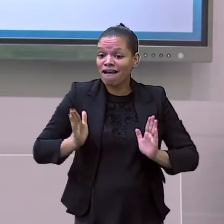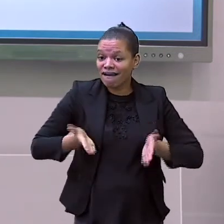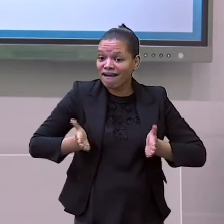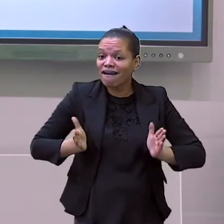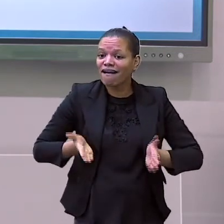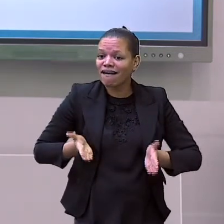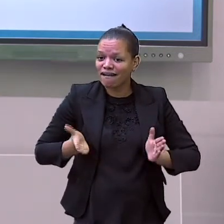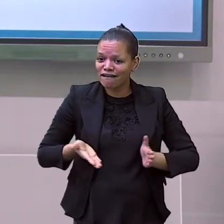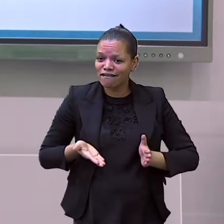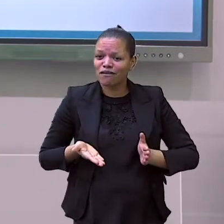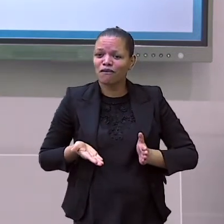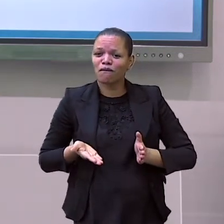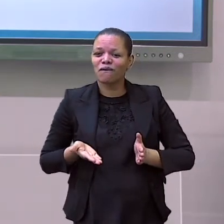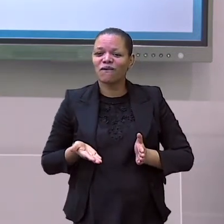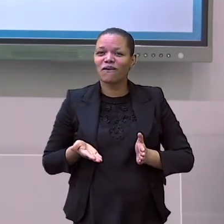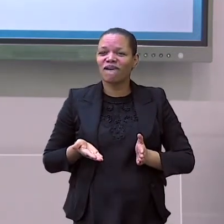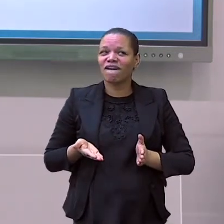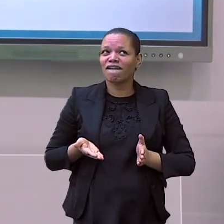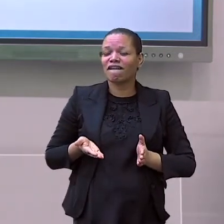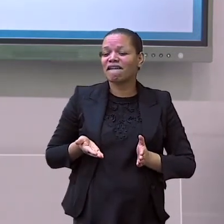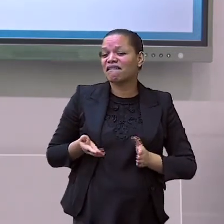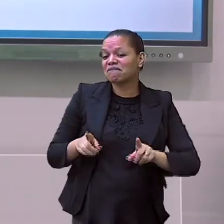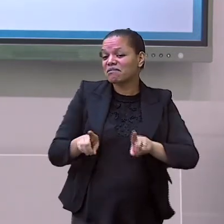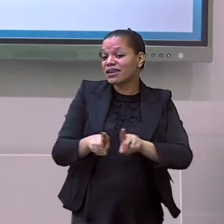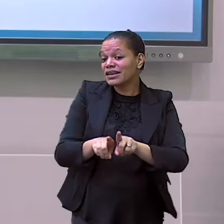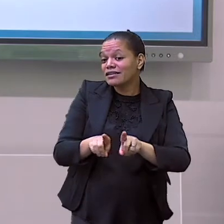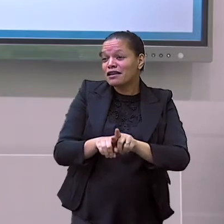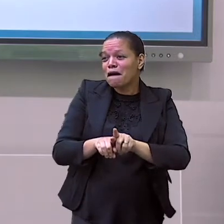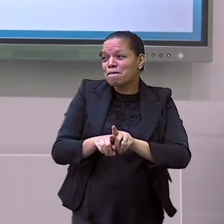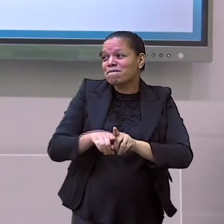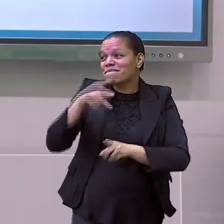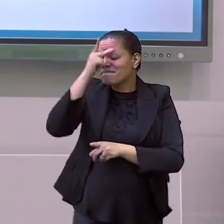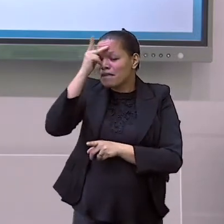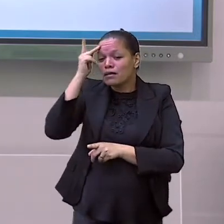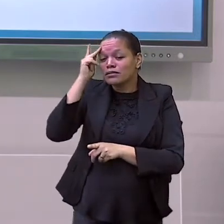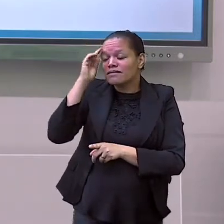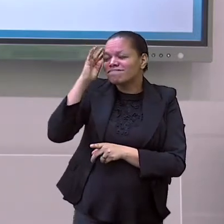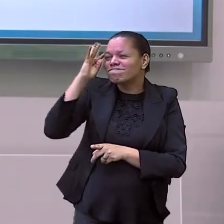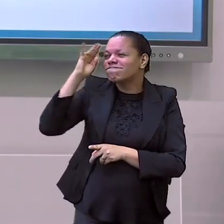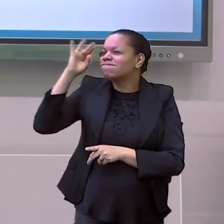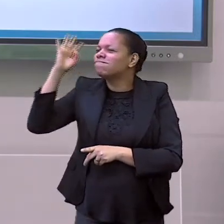porque ele começa a imaginar se é um futuro assim que eu quero para mim, de